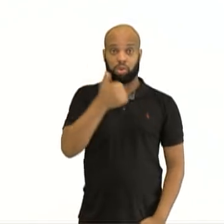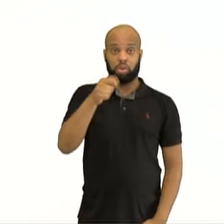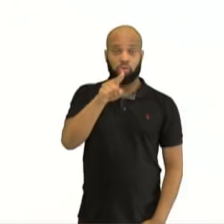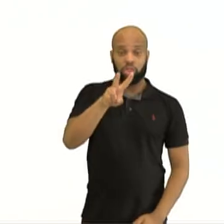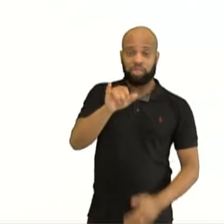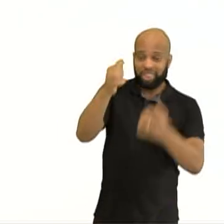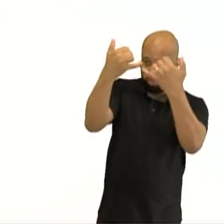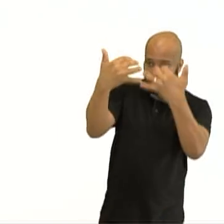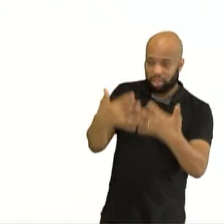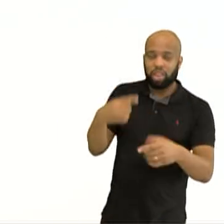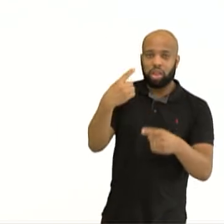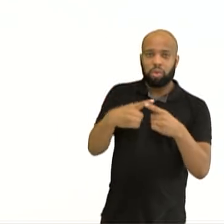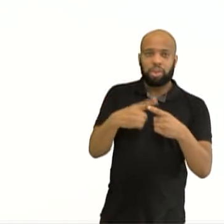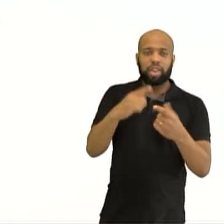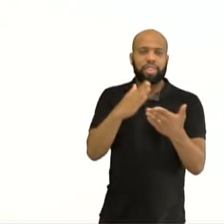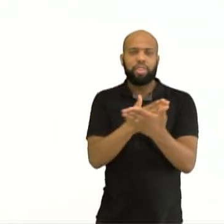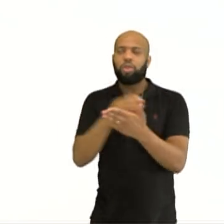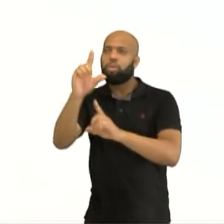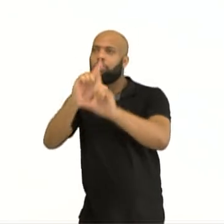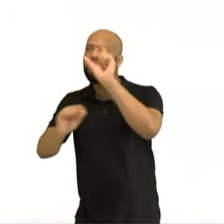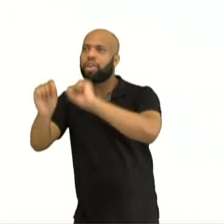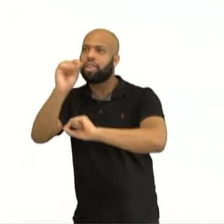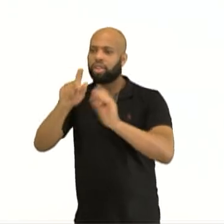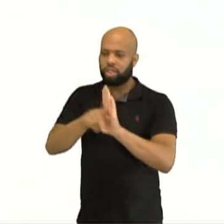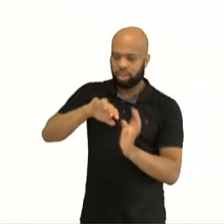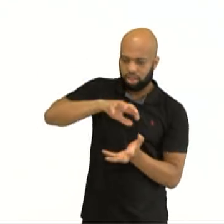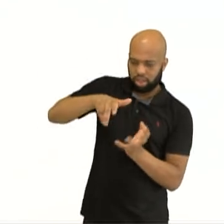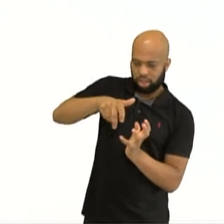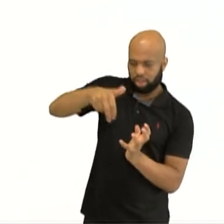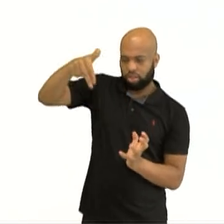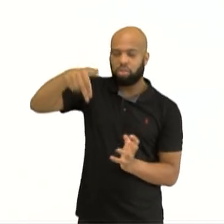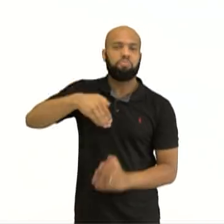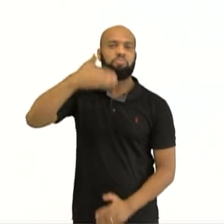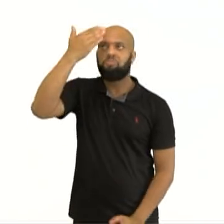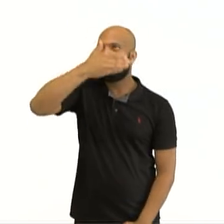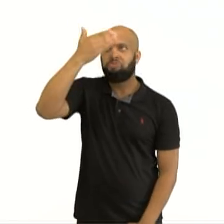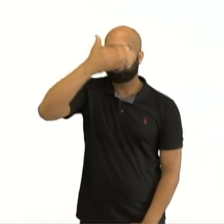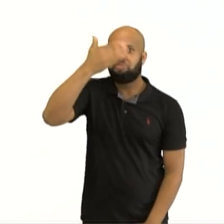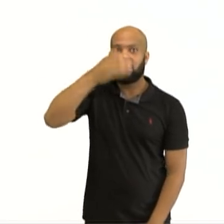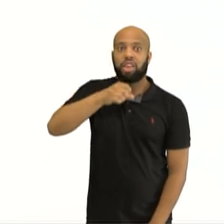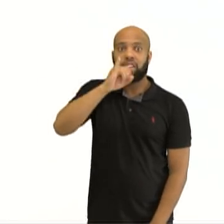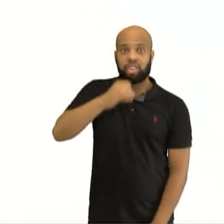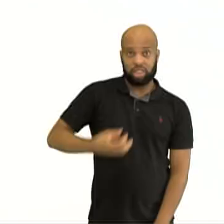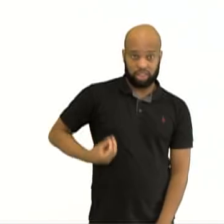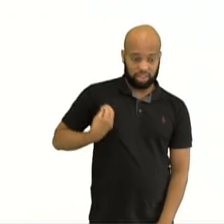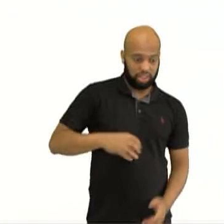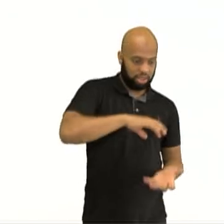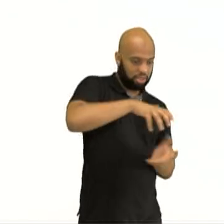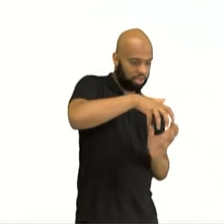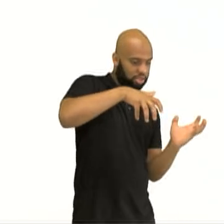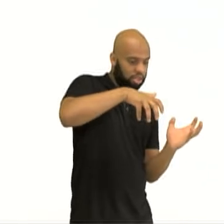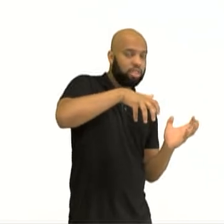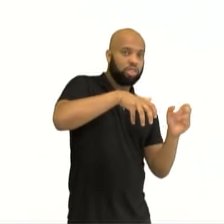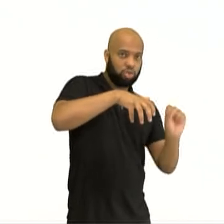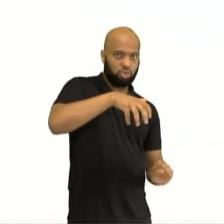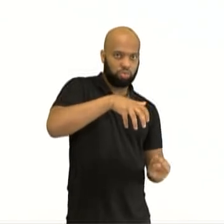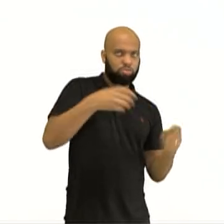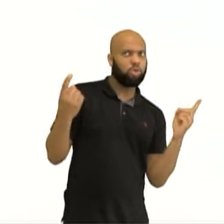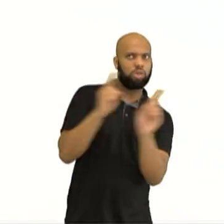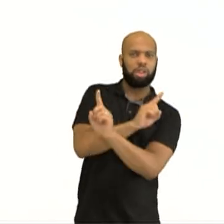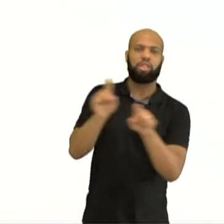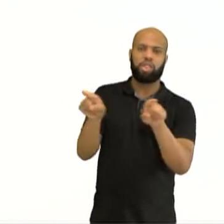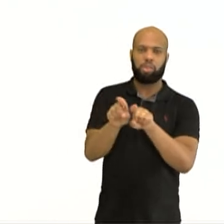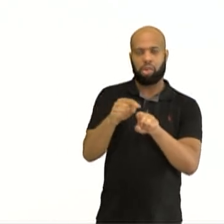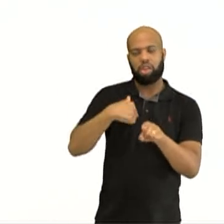Explique por que algumas estrelas no hemisfério norte não são vistas por um observador no hemisfério sul e vice-versa. E